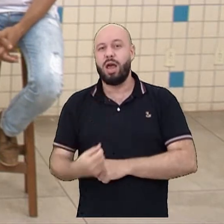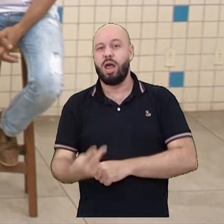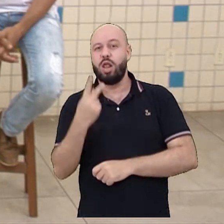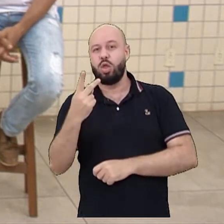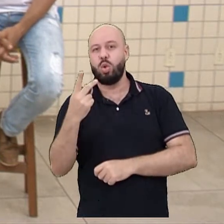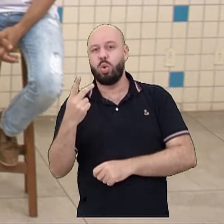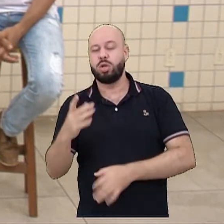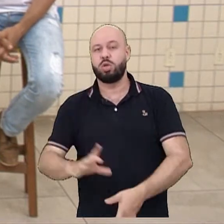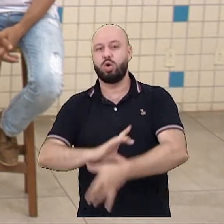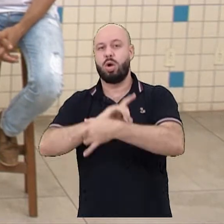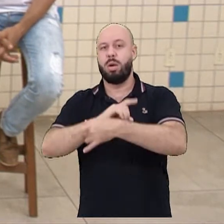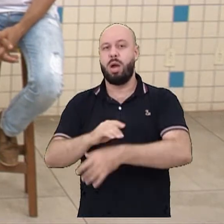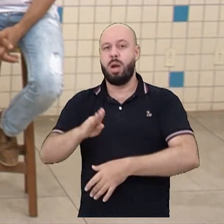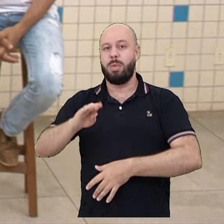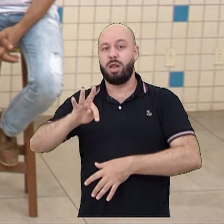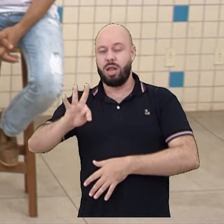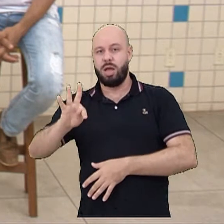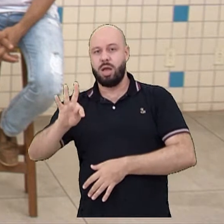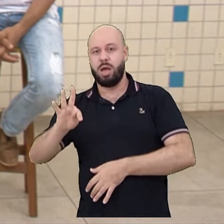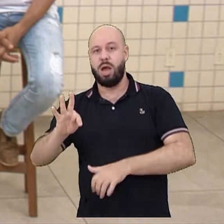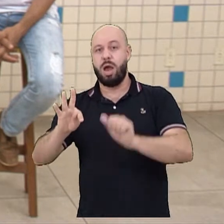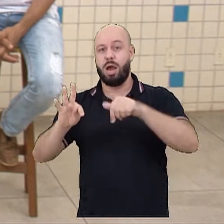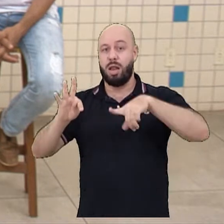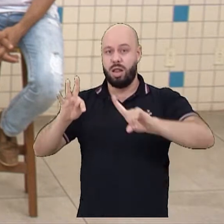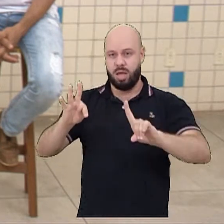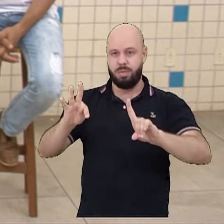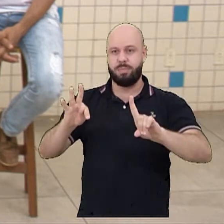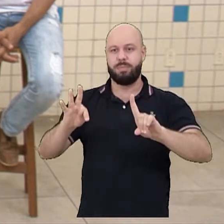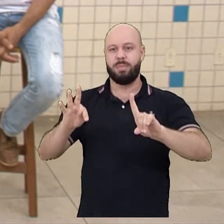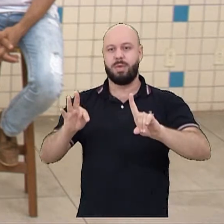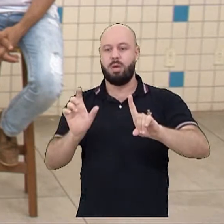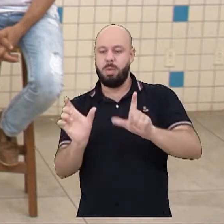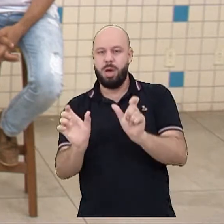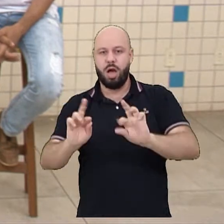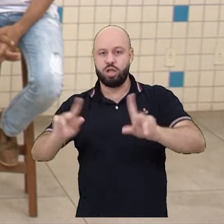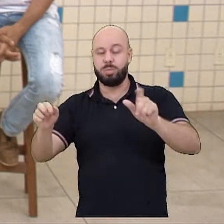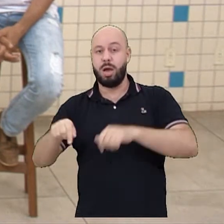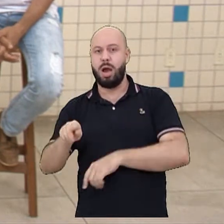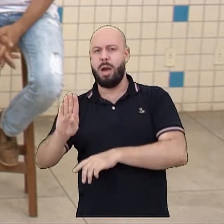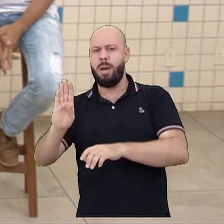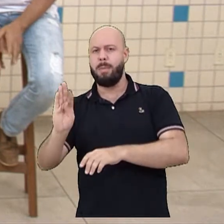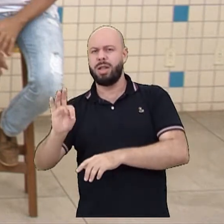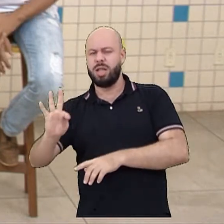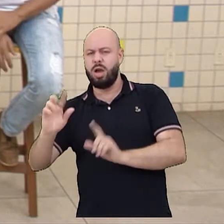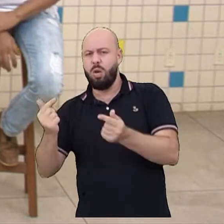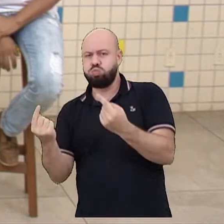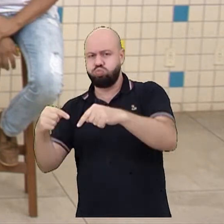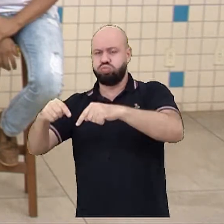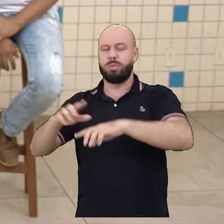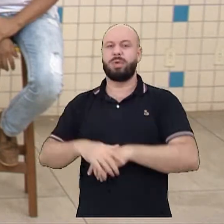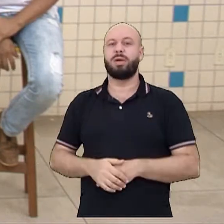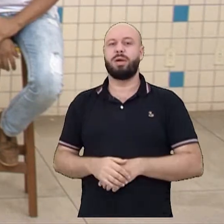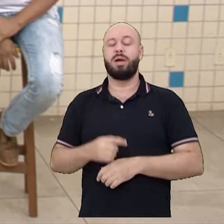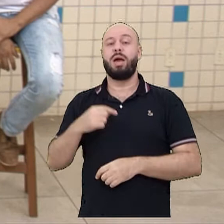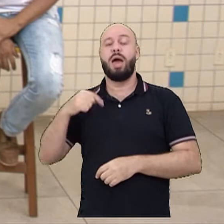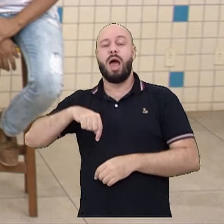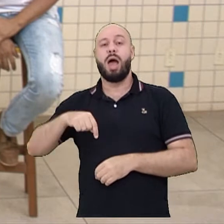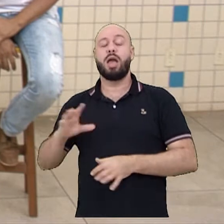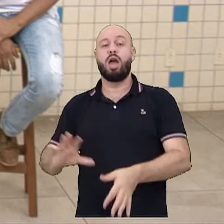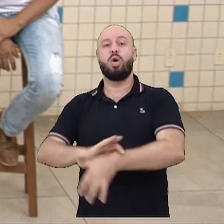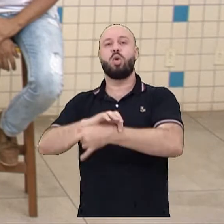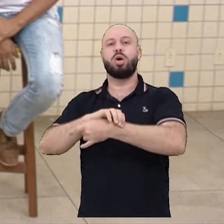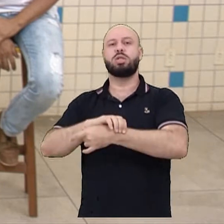conjunções, but e o and, né? But, dando a ideia de oposição de ideias, né? Que para nós seria uma